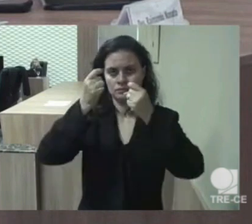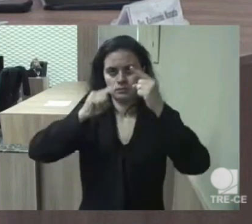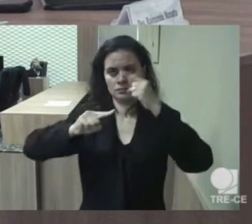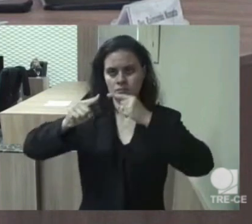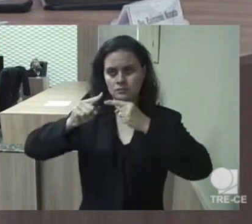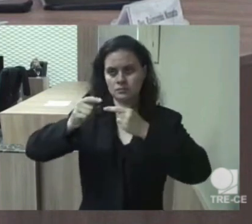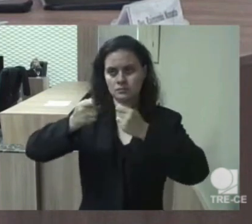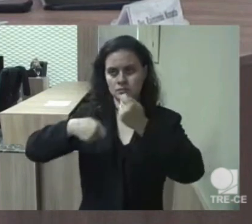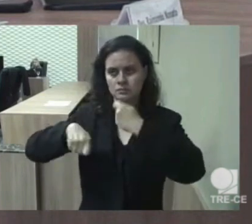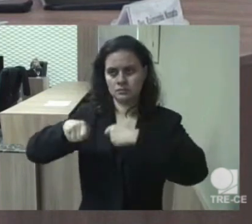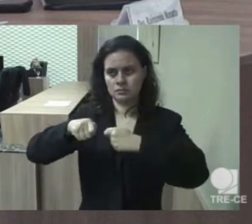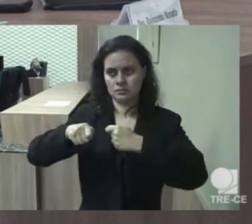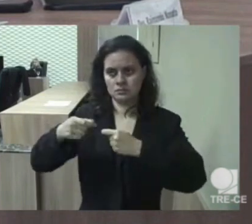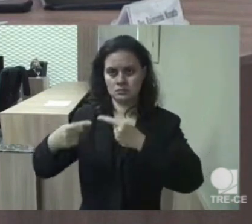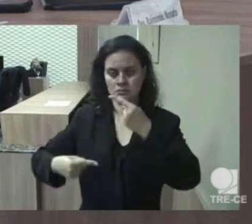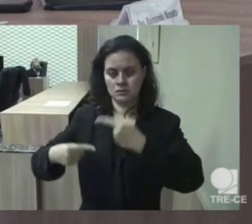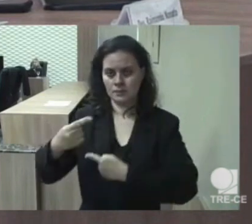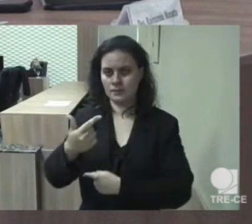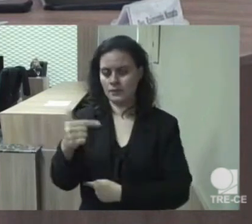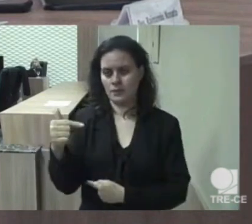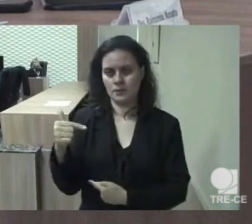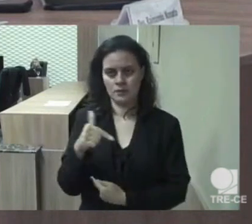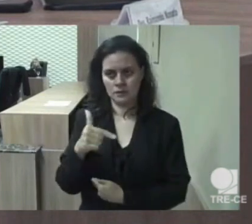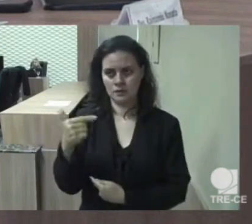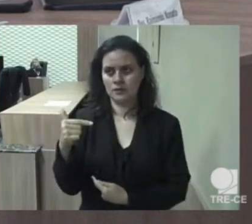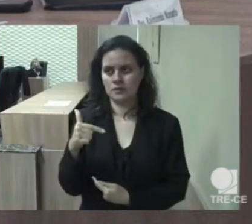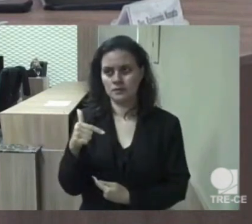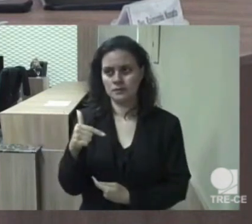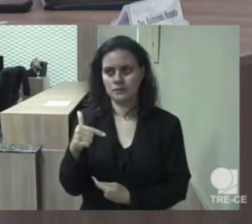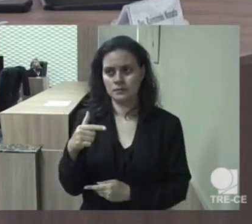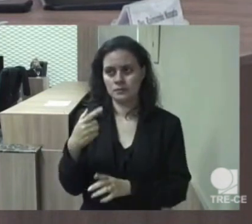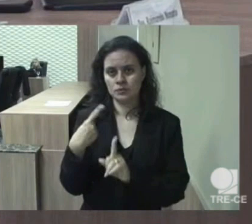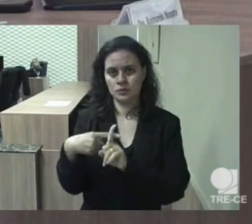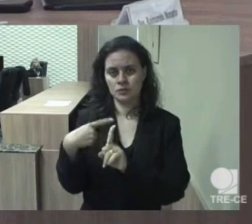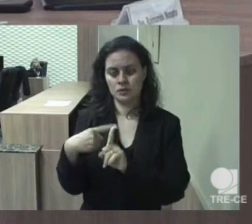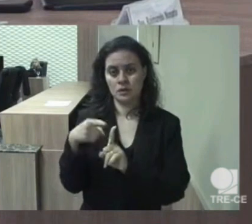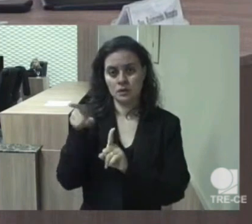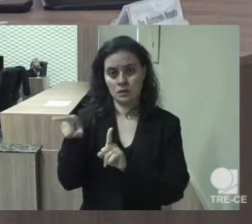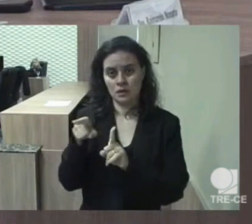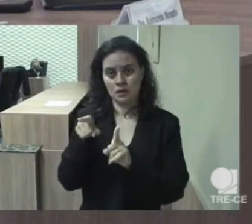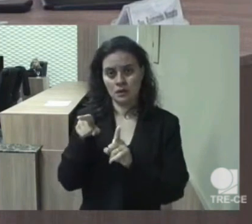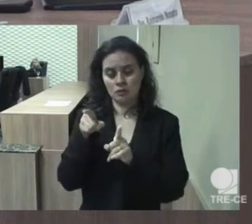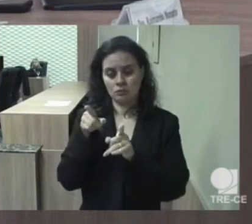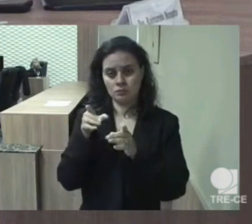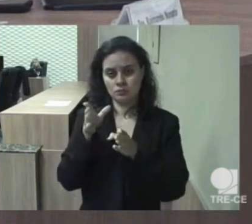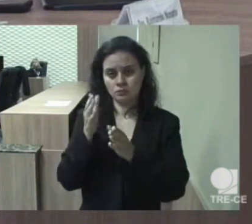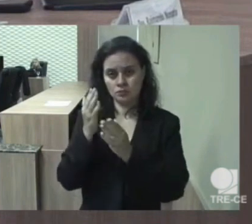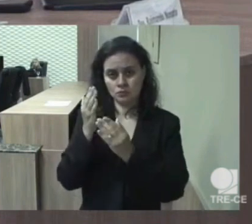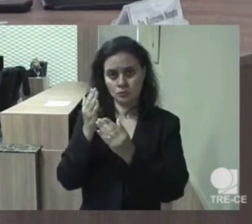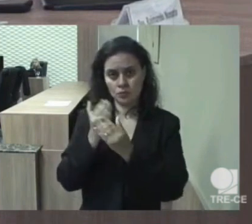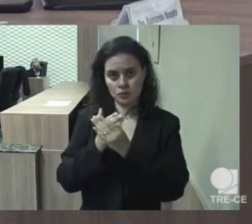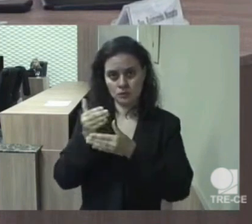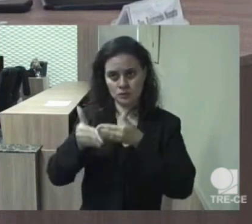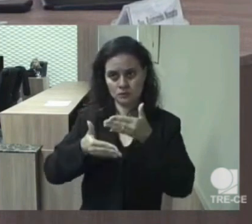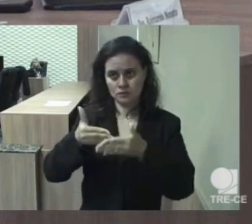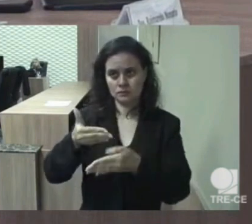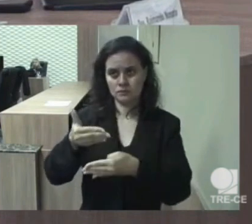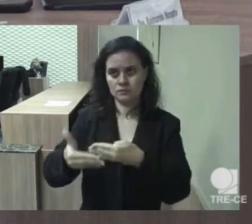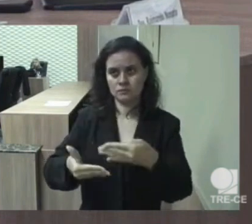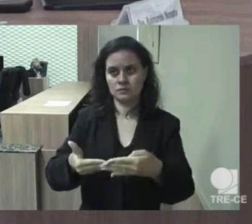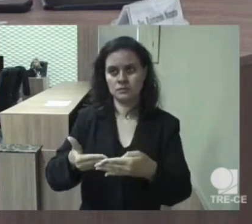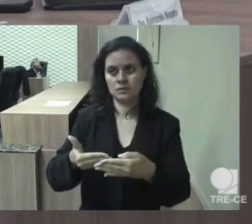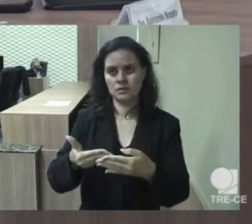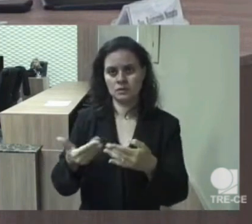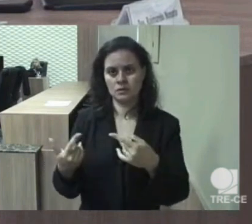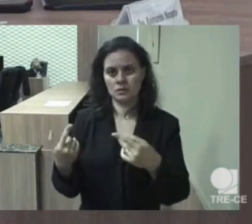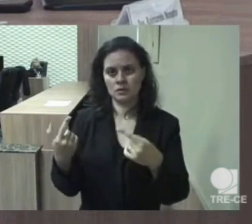de poder político ou econômico, visto que a instrução processual não se